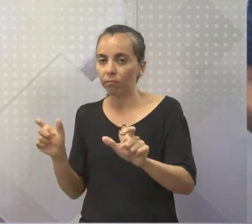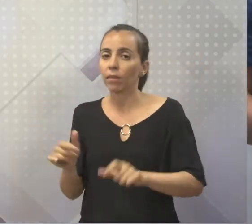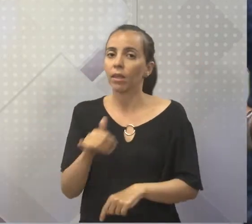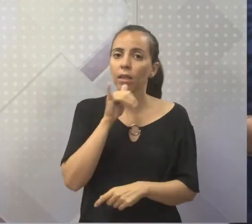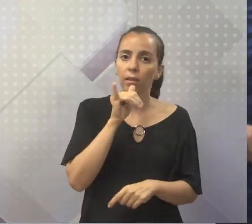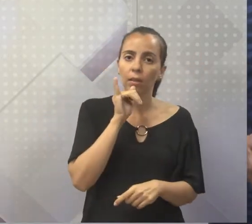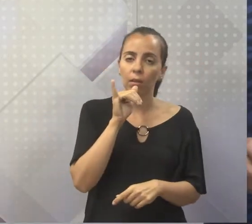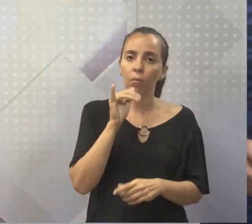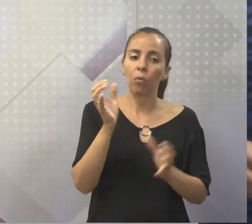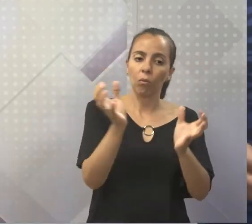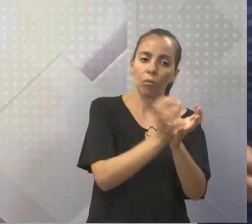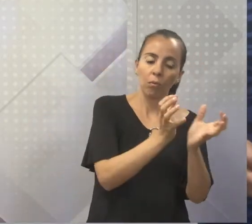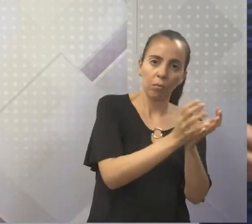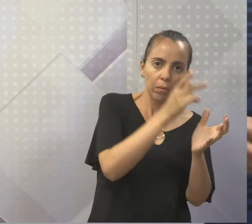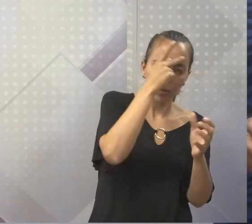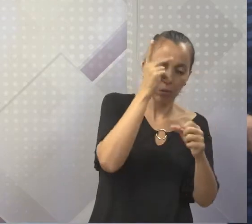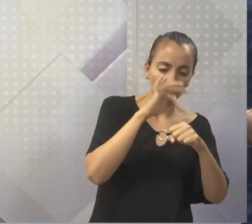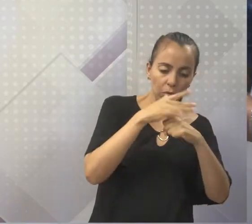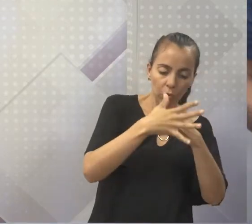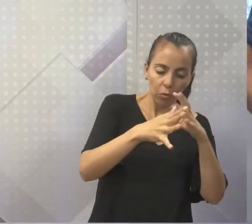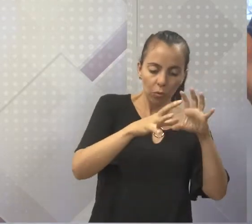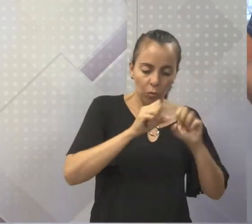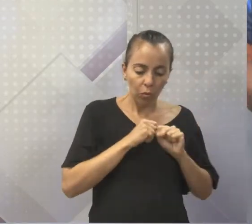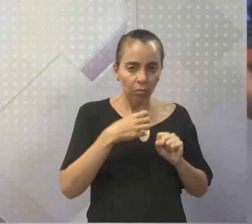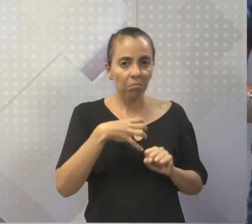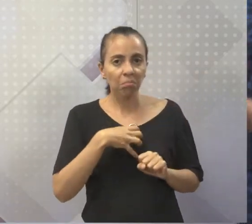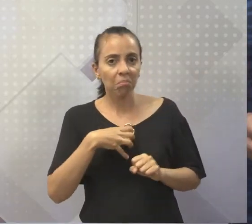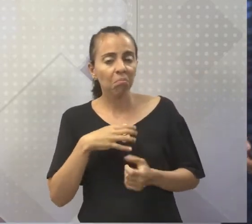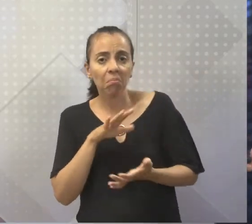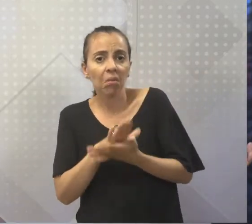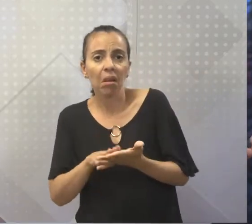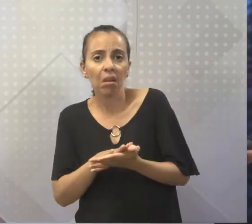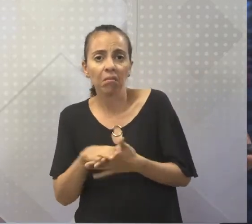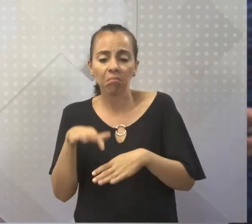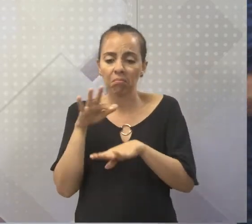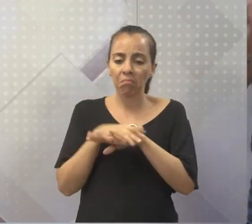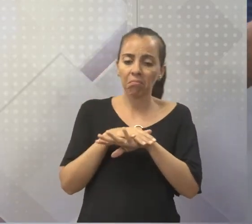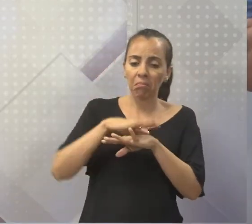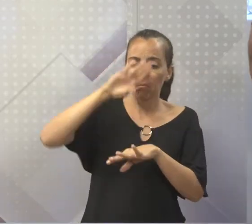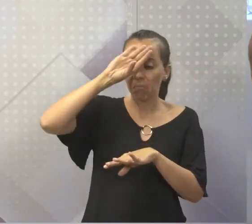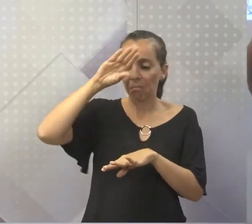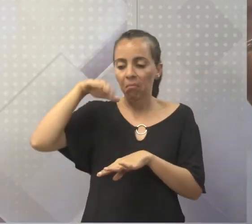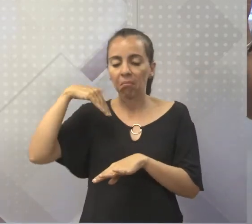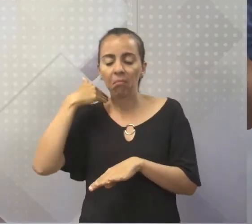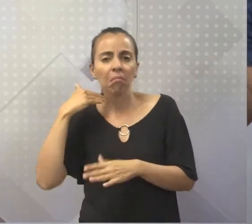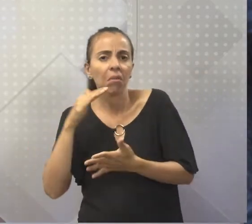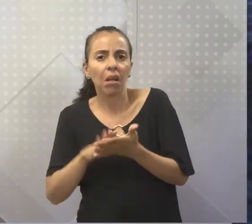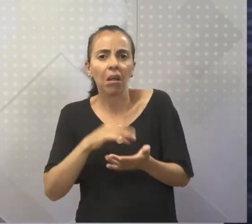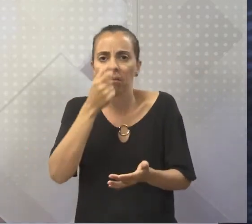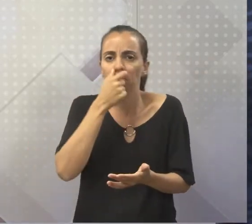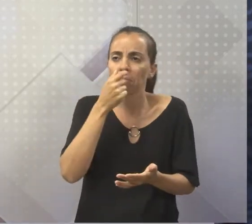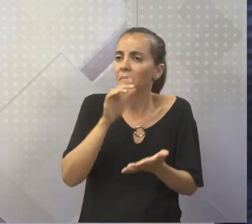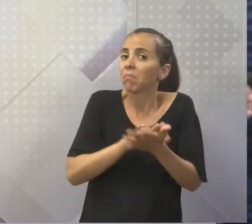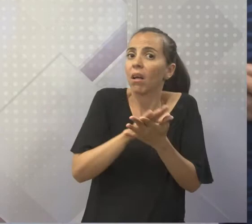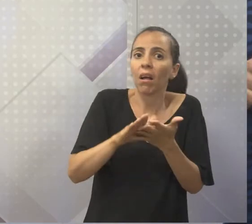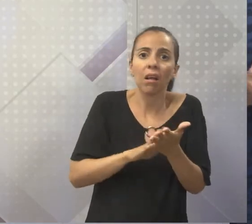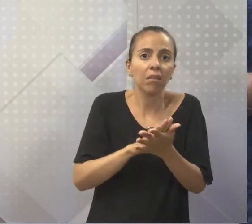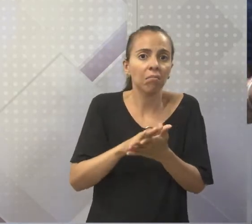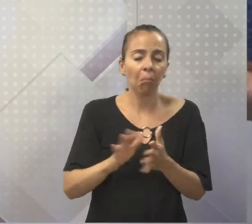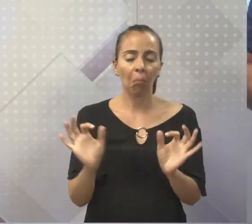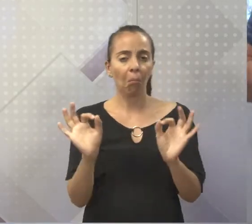não teve sintomas tá como o nosso amigo cinegrafista falte que não teve